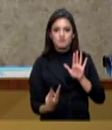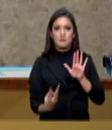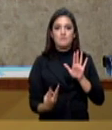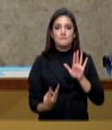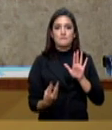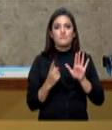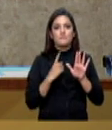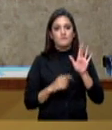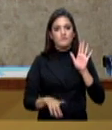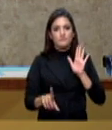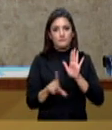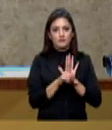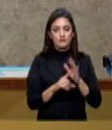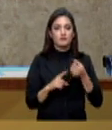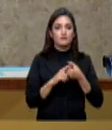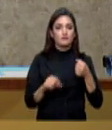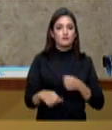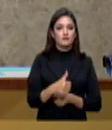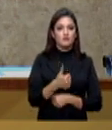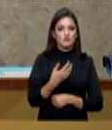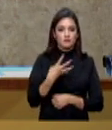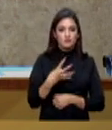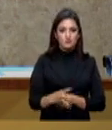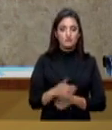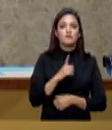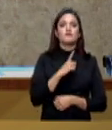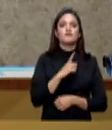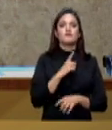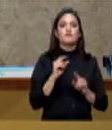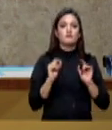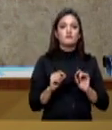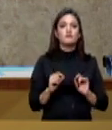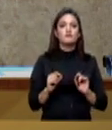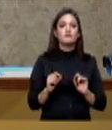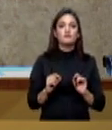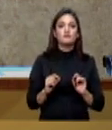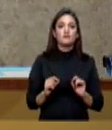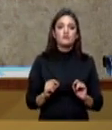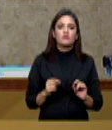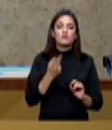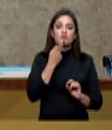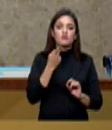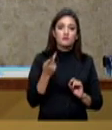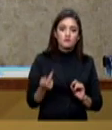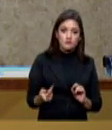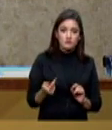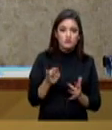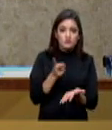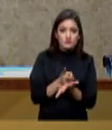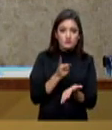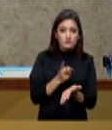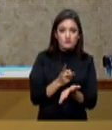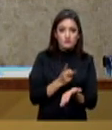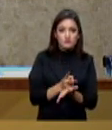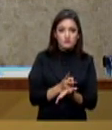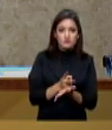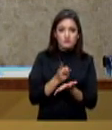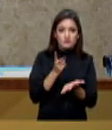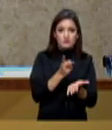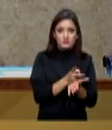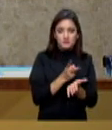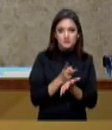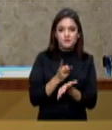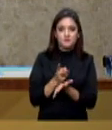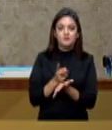gripados da Lei invadiu 14 explícita o que a permanência das componentes de estaduais nos